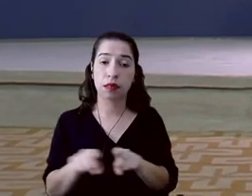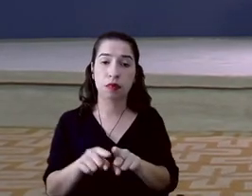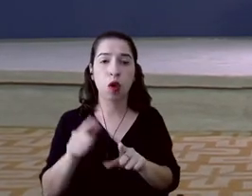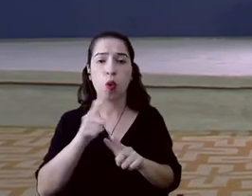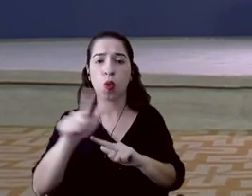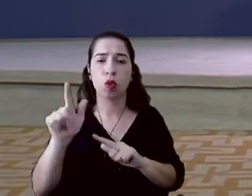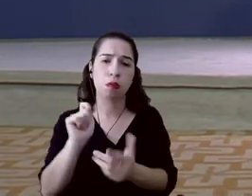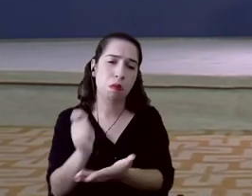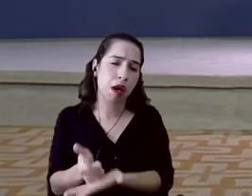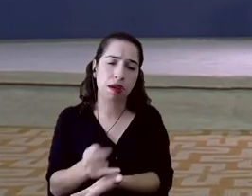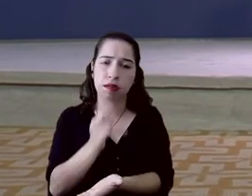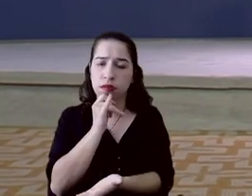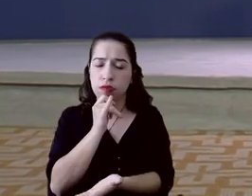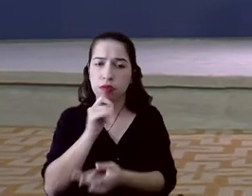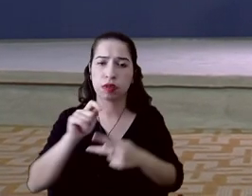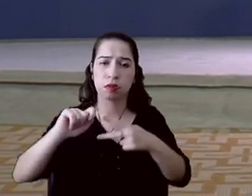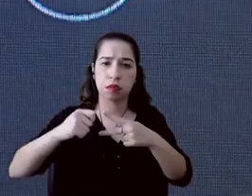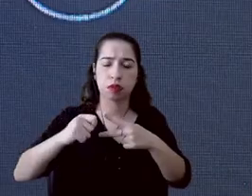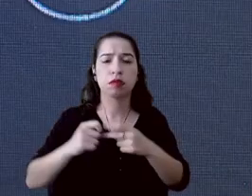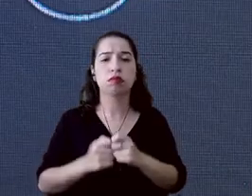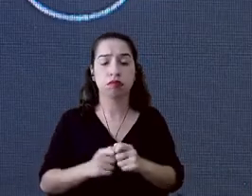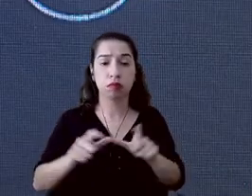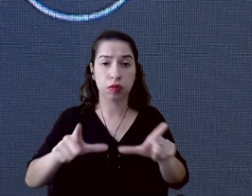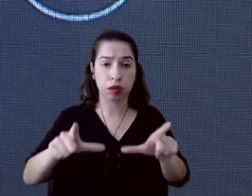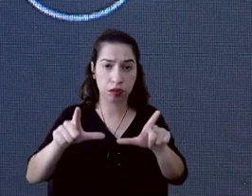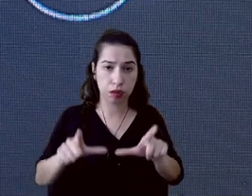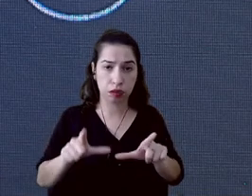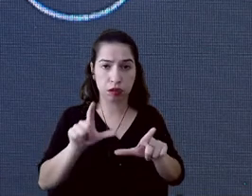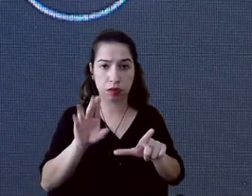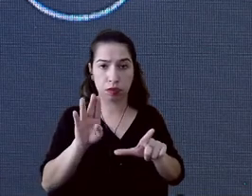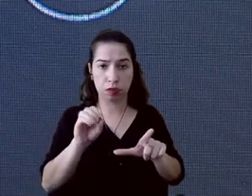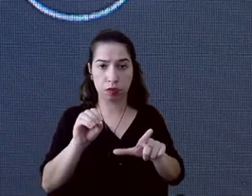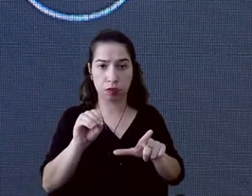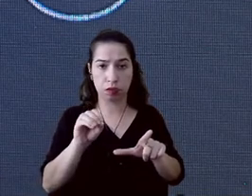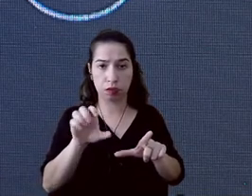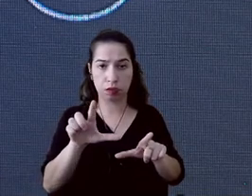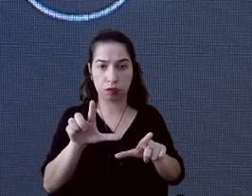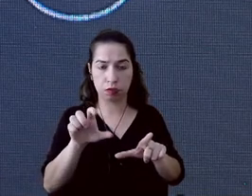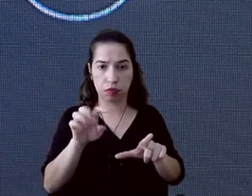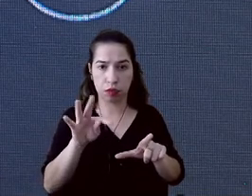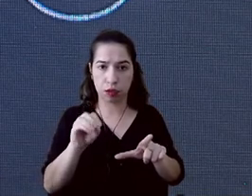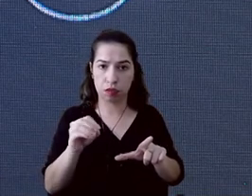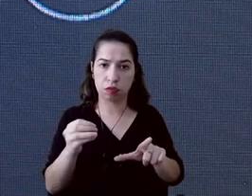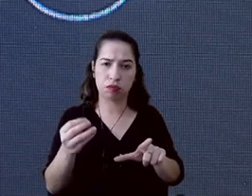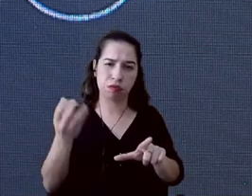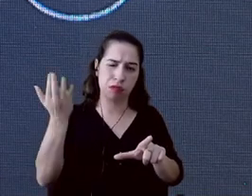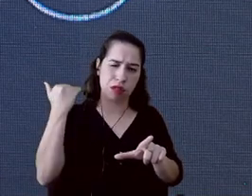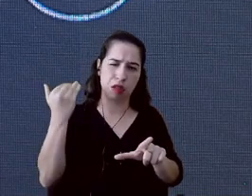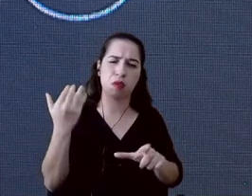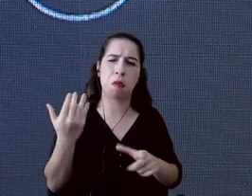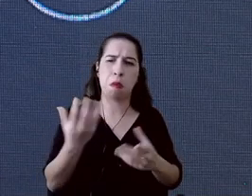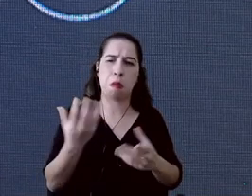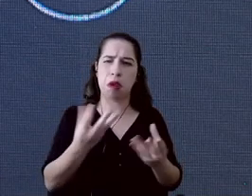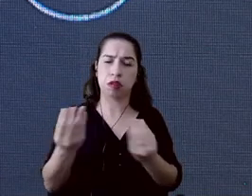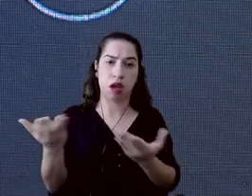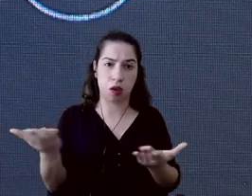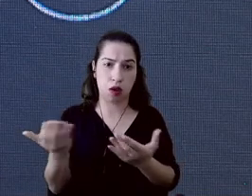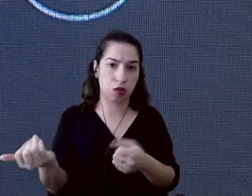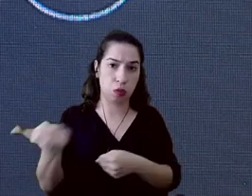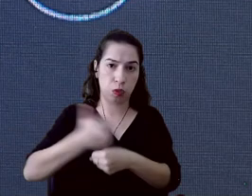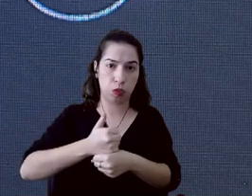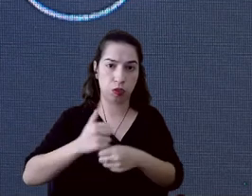né como pics como boleto que era muito popular agora gradualmente sendo substituído pelo pics wallets